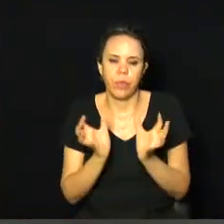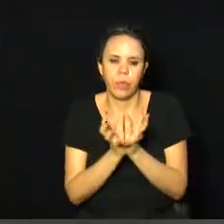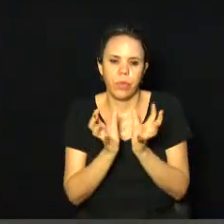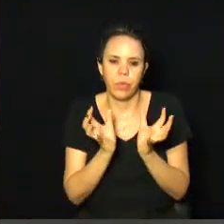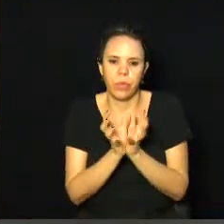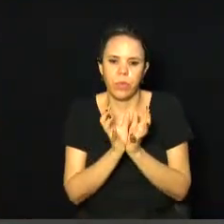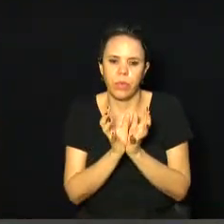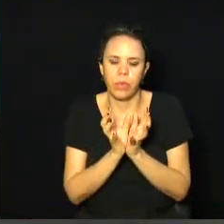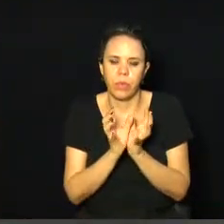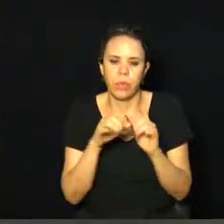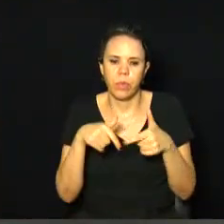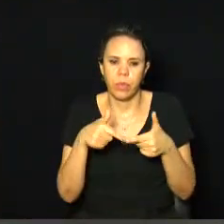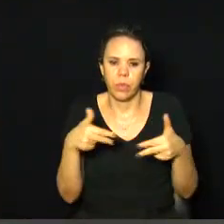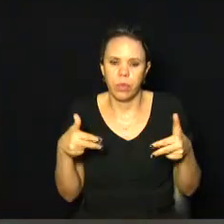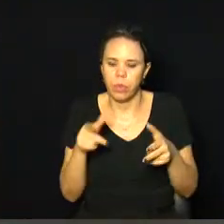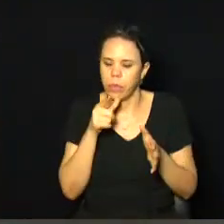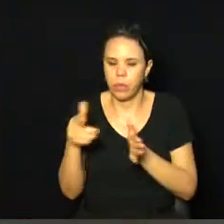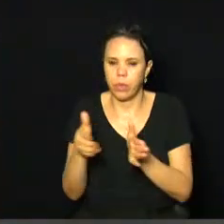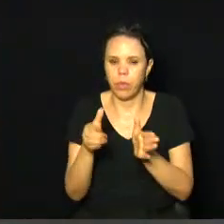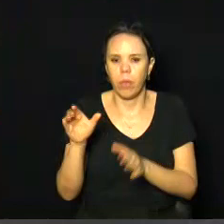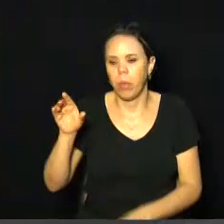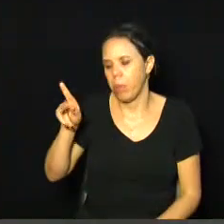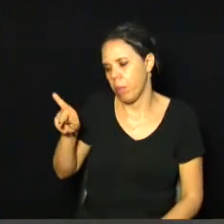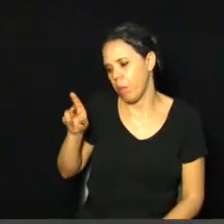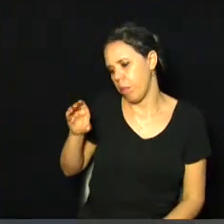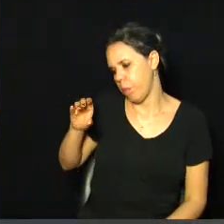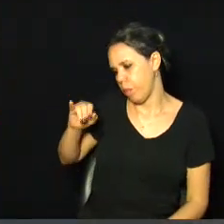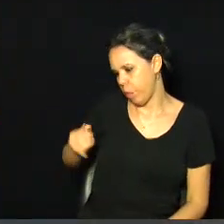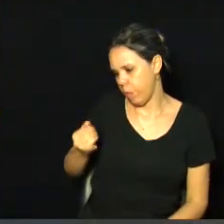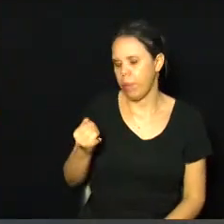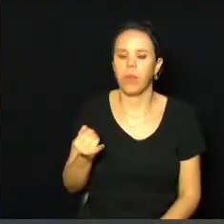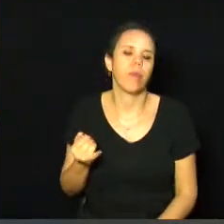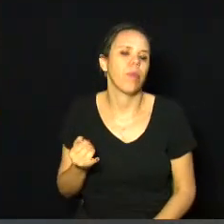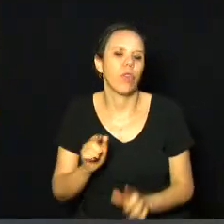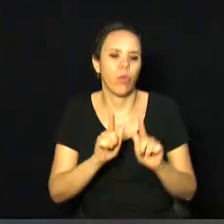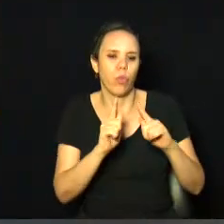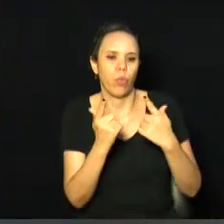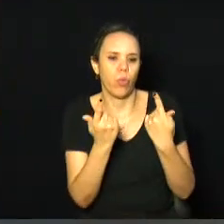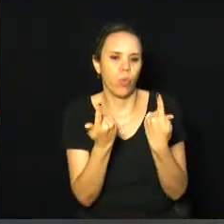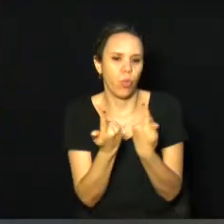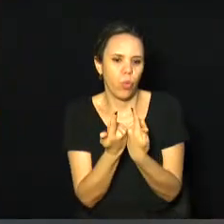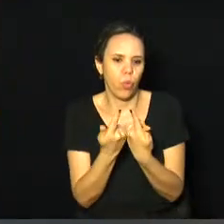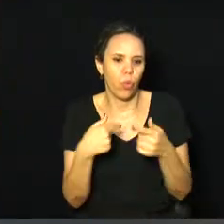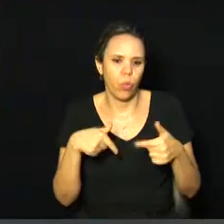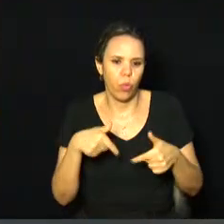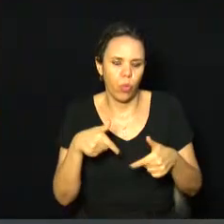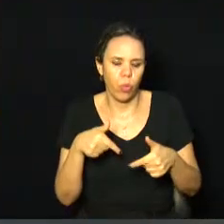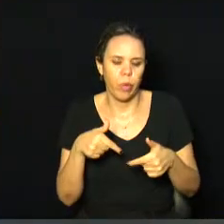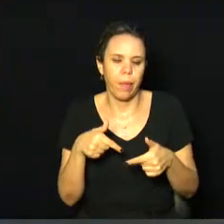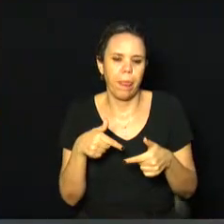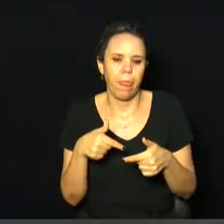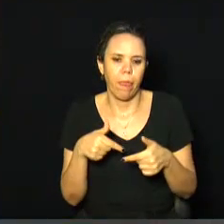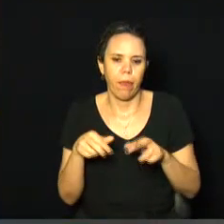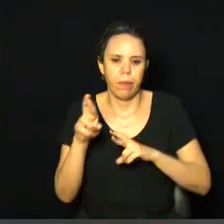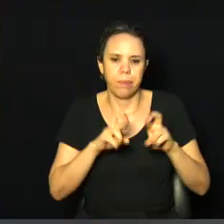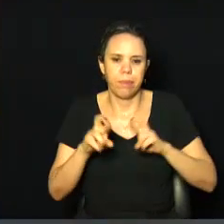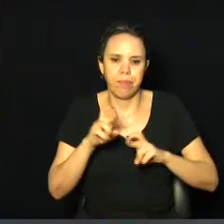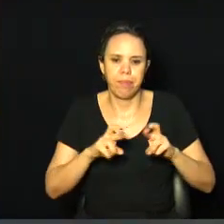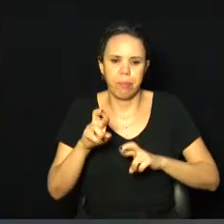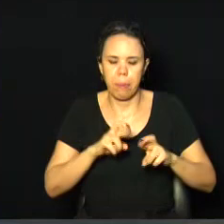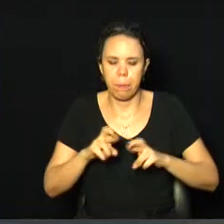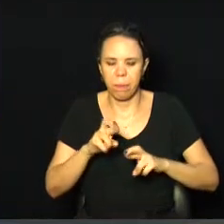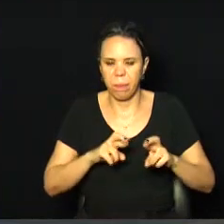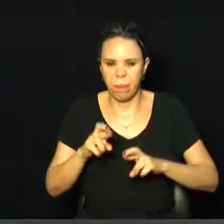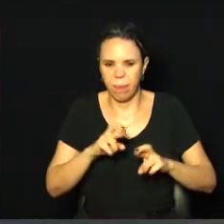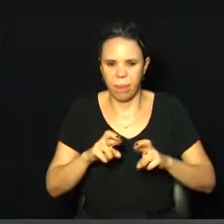comitê e das bacias do PCJ, no grupo de trabalho, monitoramento